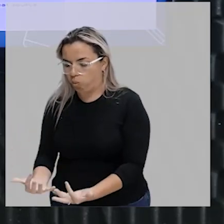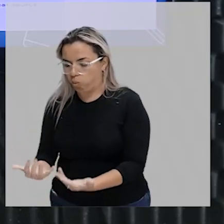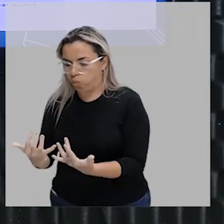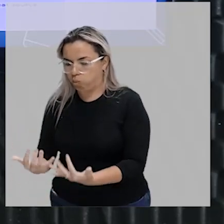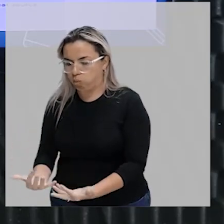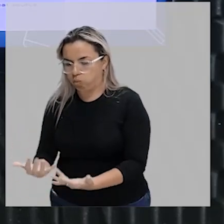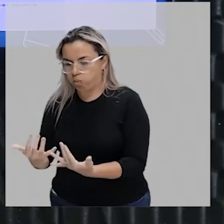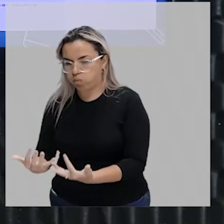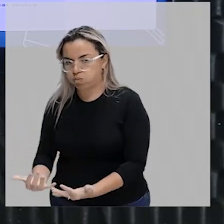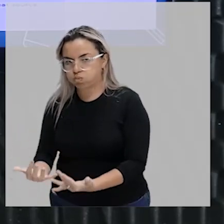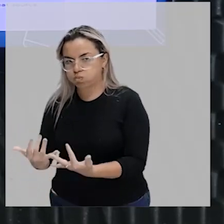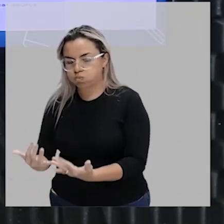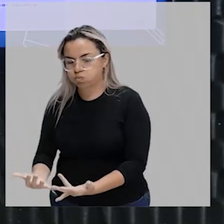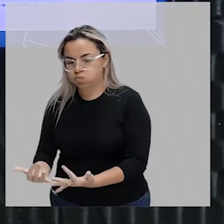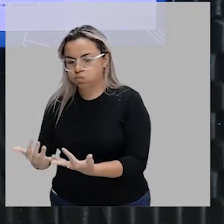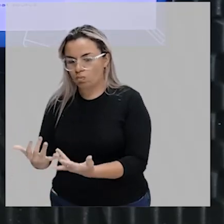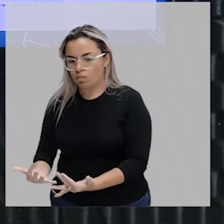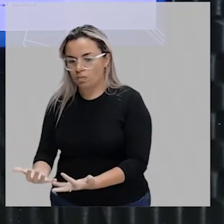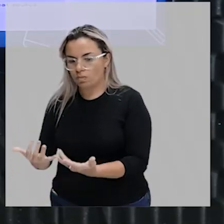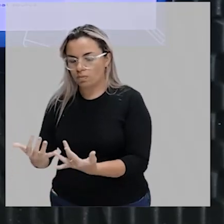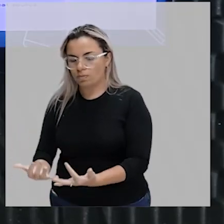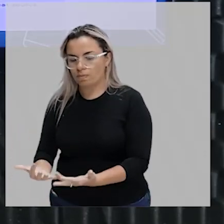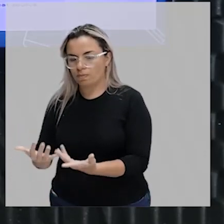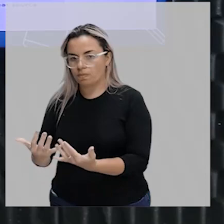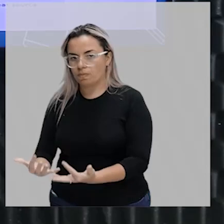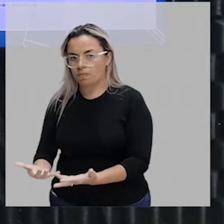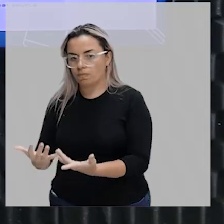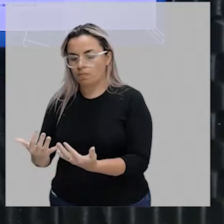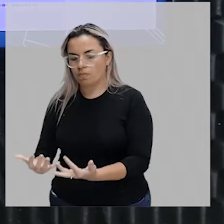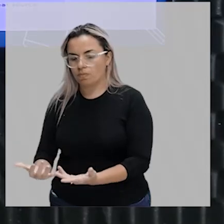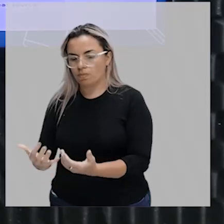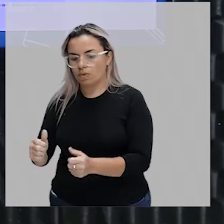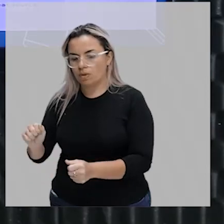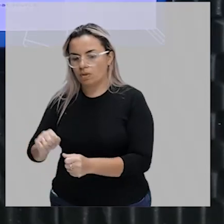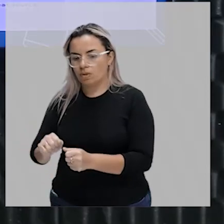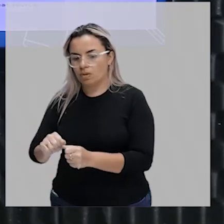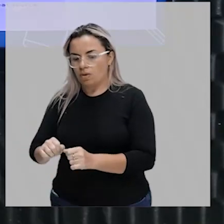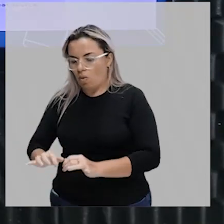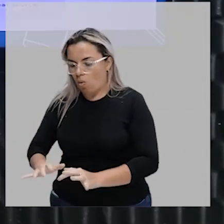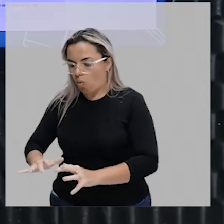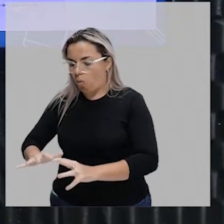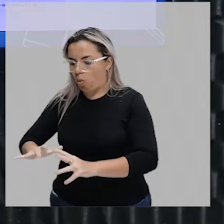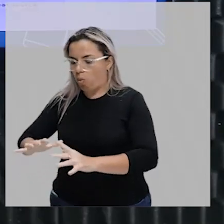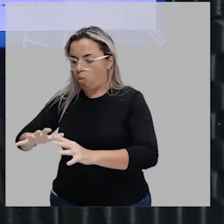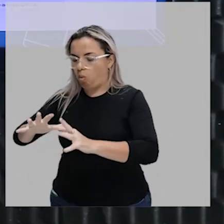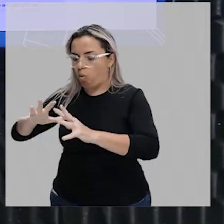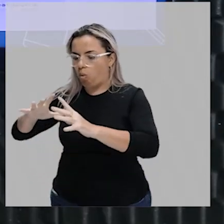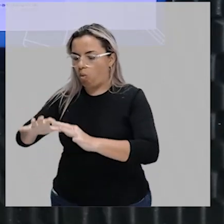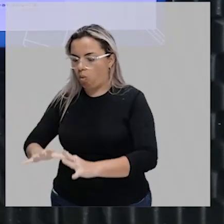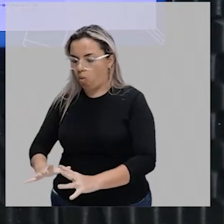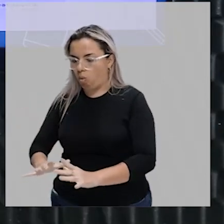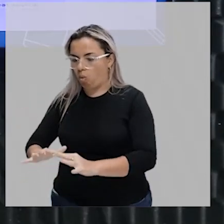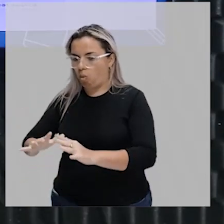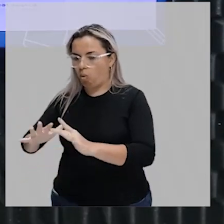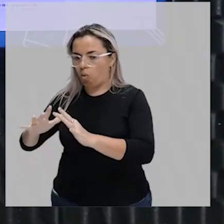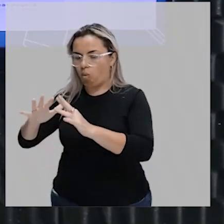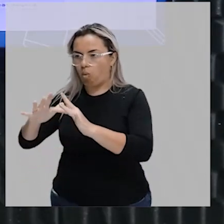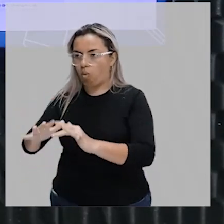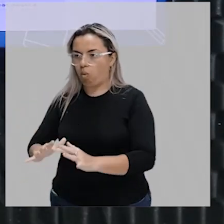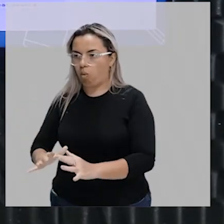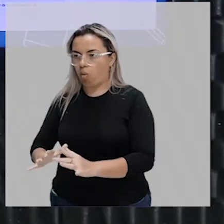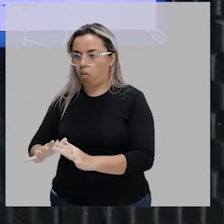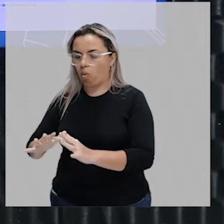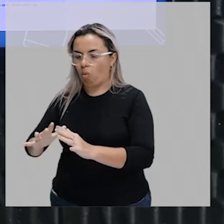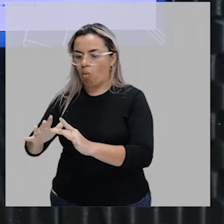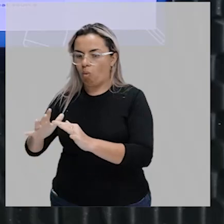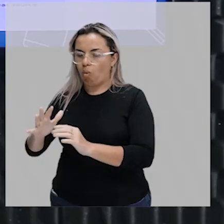tem um aquecimento para fazer com que essa água ela comece a entrar em ebulição e comece a evaporar. Então, essa água ela